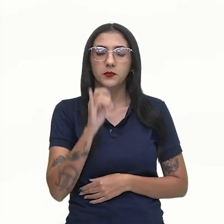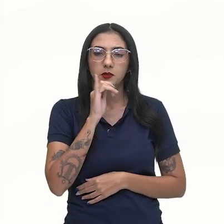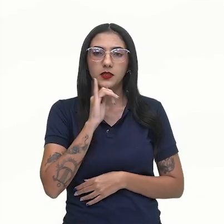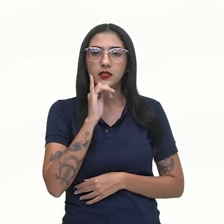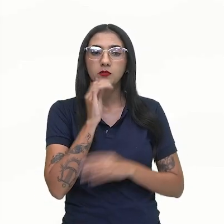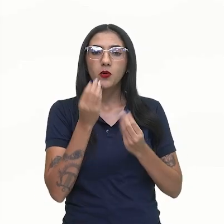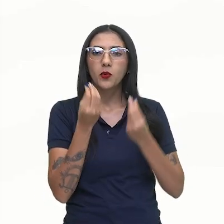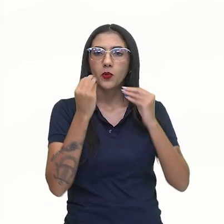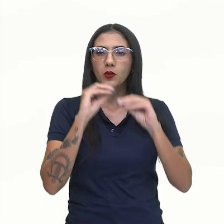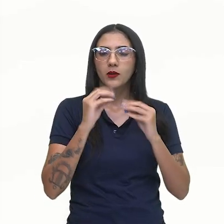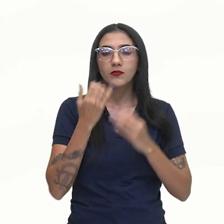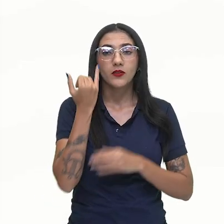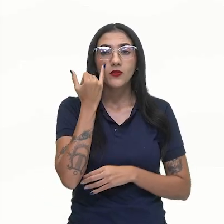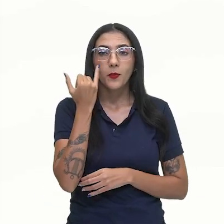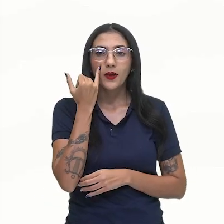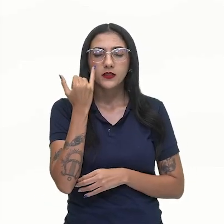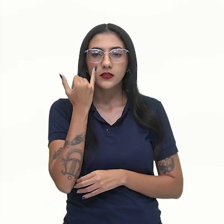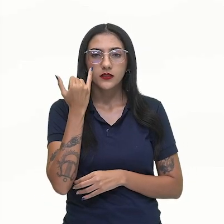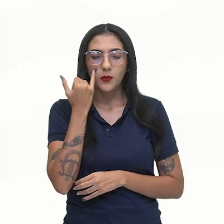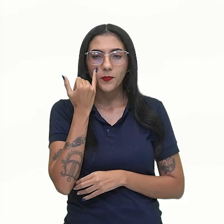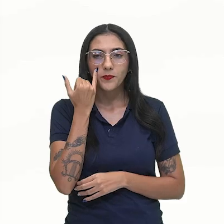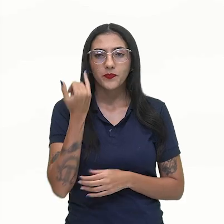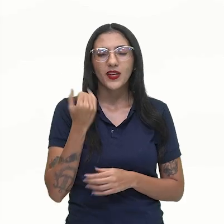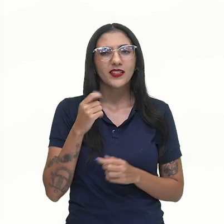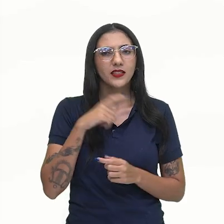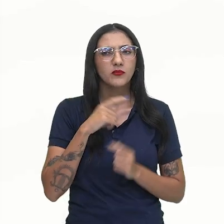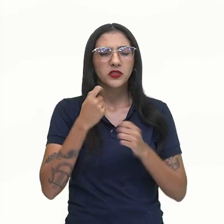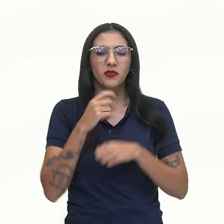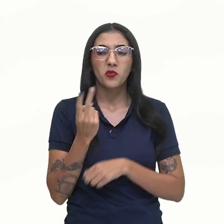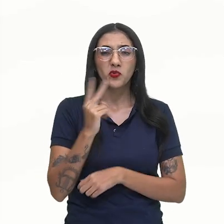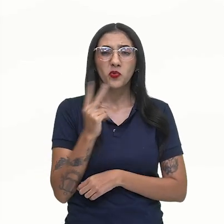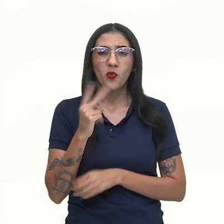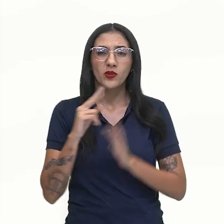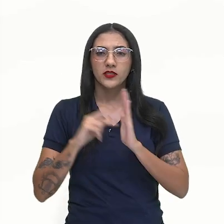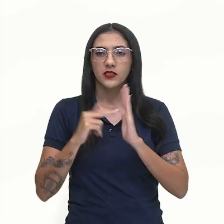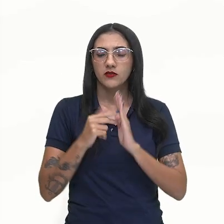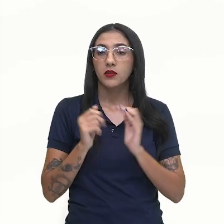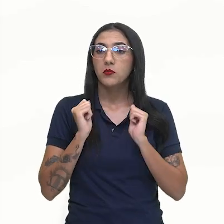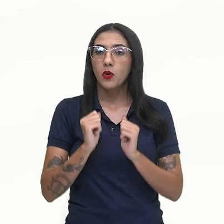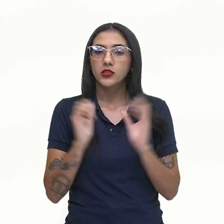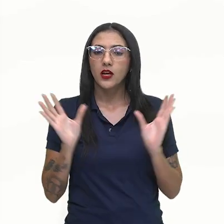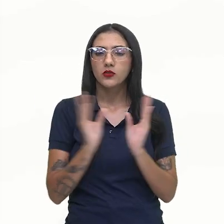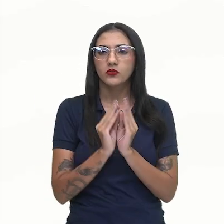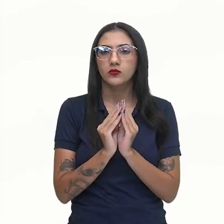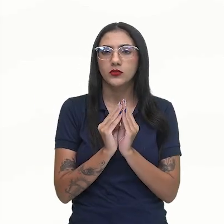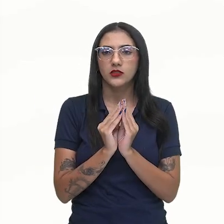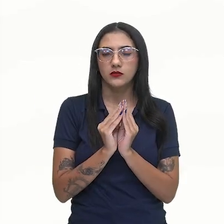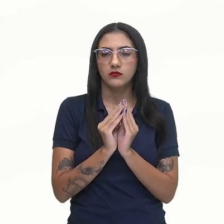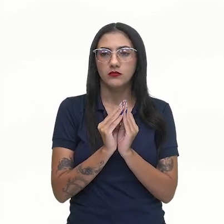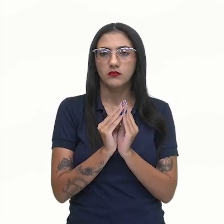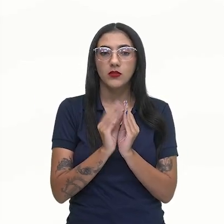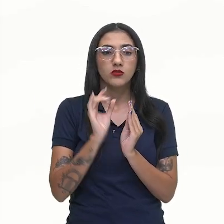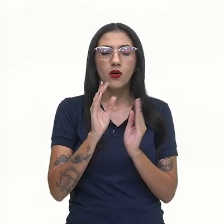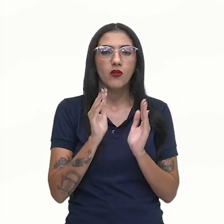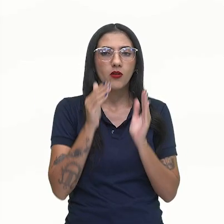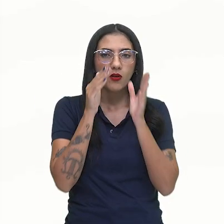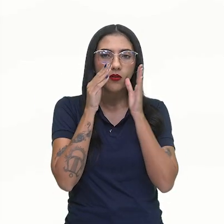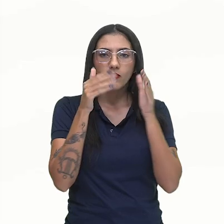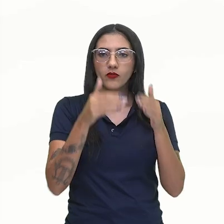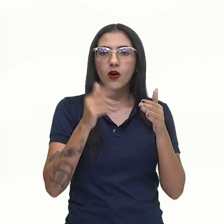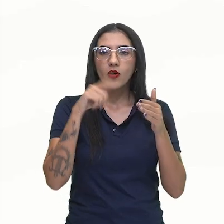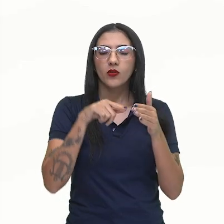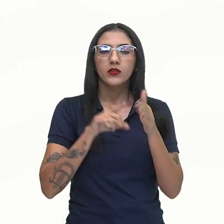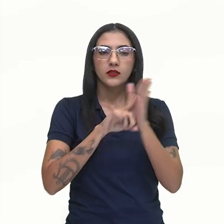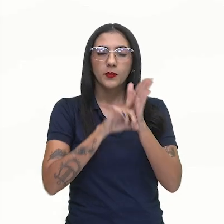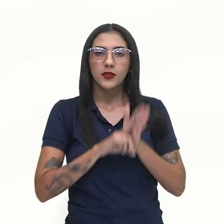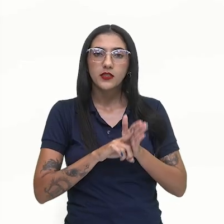pesquisar uma determinada informação, e essa informação pode ser dupla, então vocês podem resumir, né, vocês podem direcionar a pesquisa